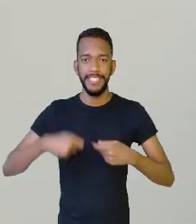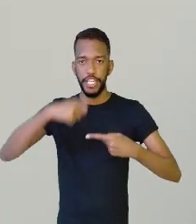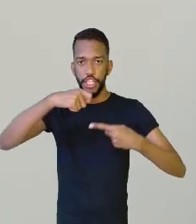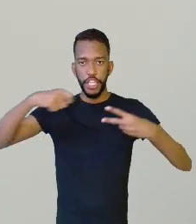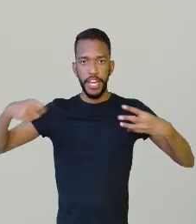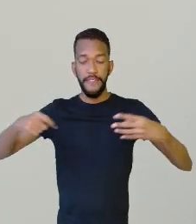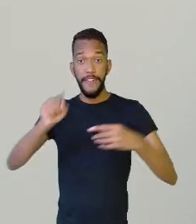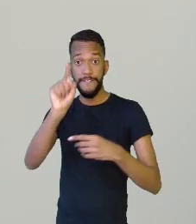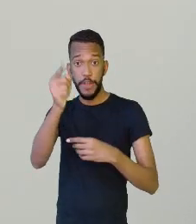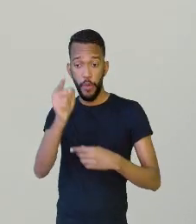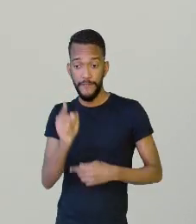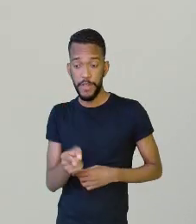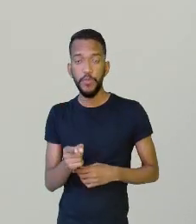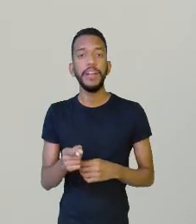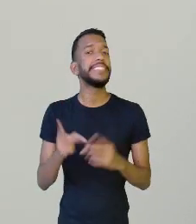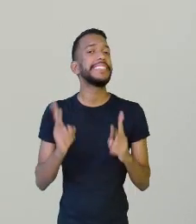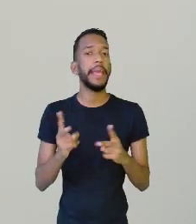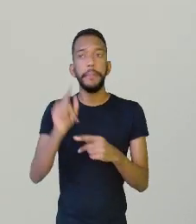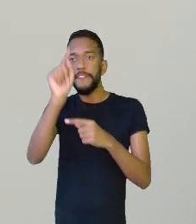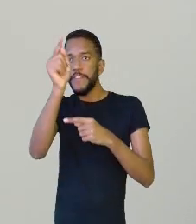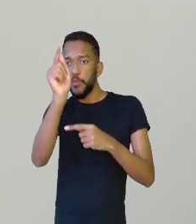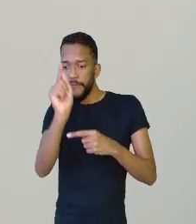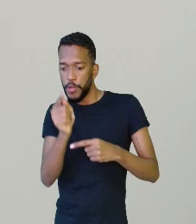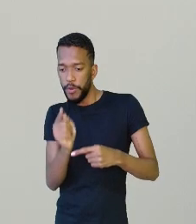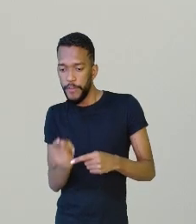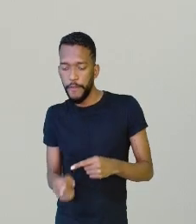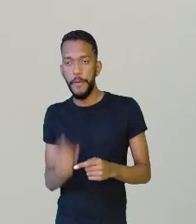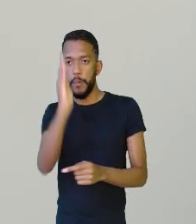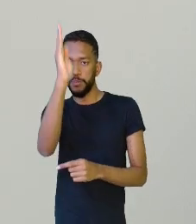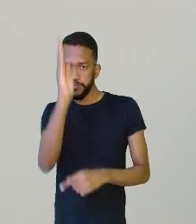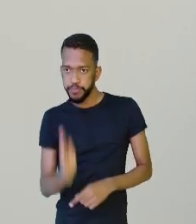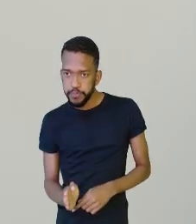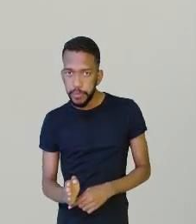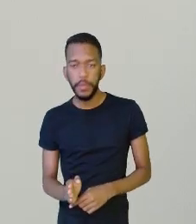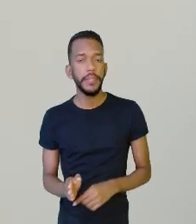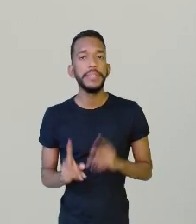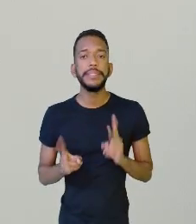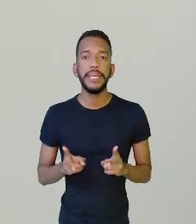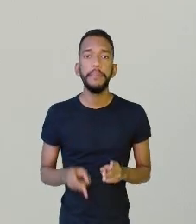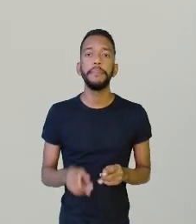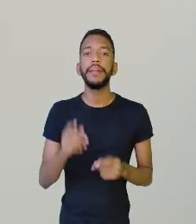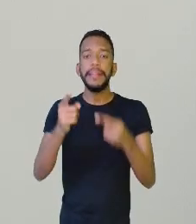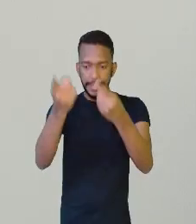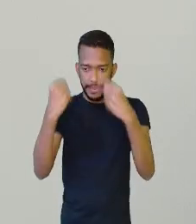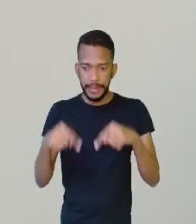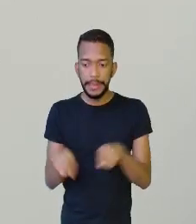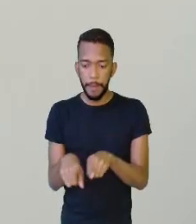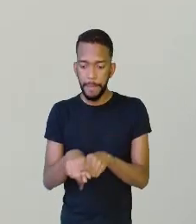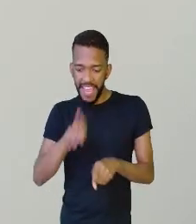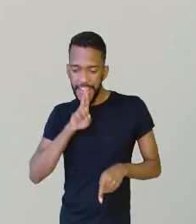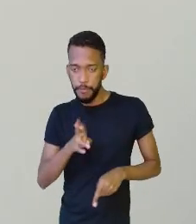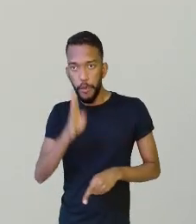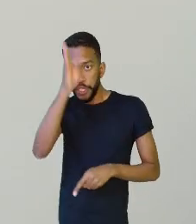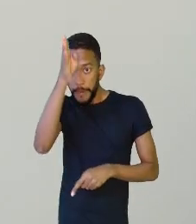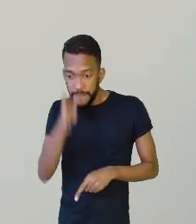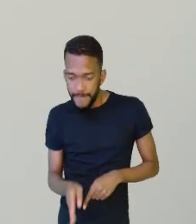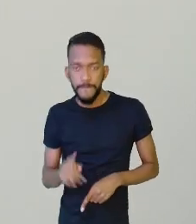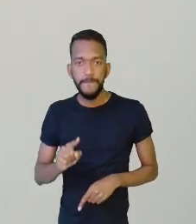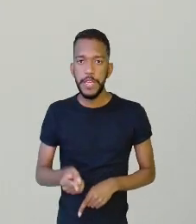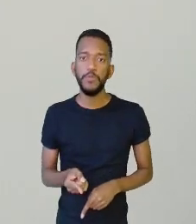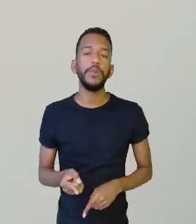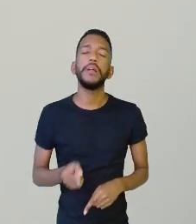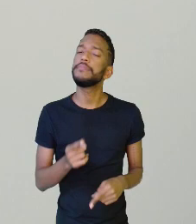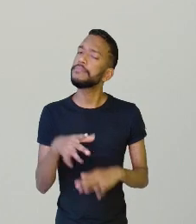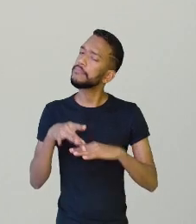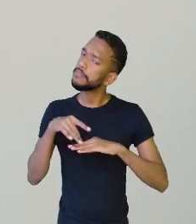a vírgula esteja abaixo da outra. E no resultado, a vírgula deve estar também no mesmo alinhamento. Se liga